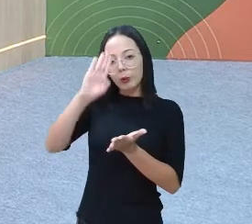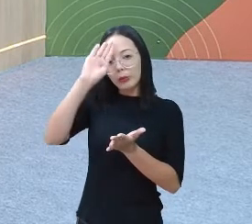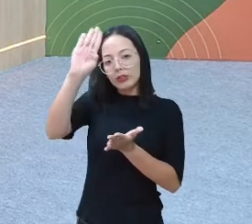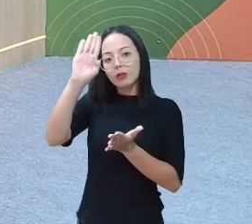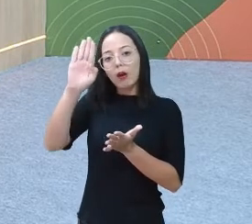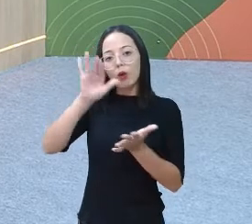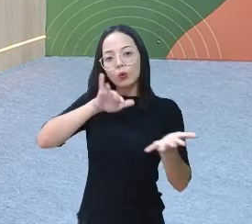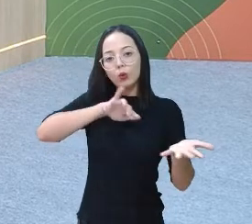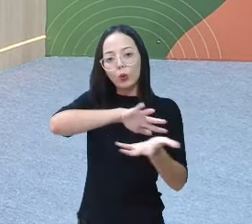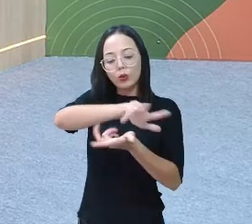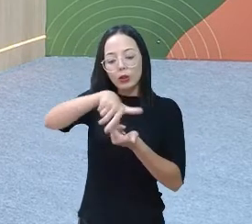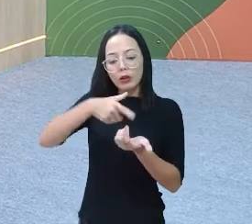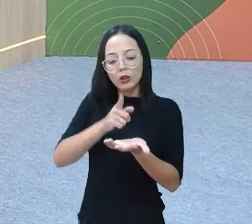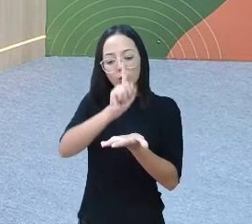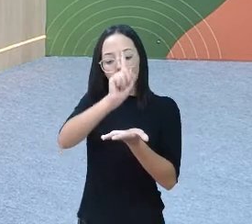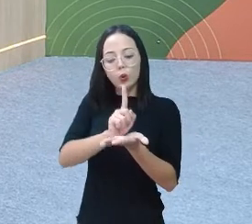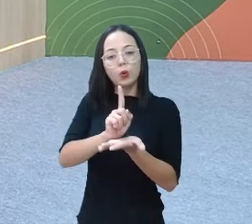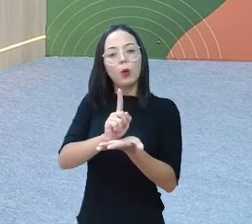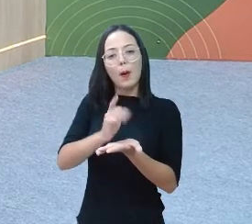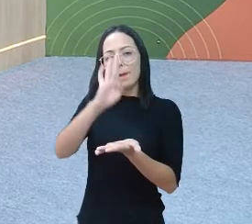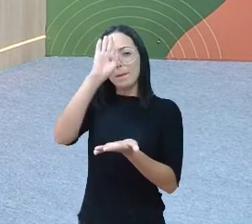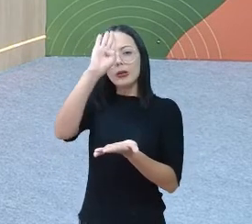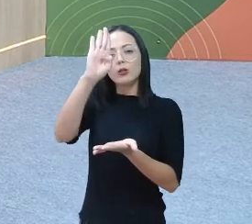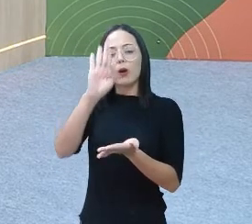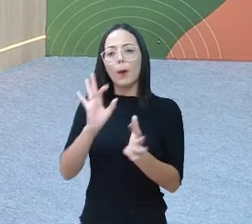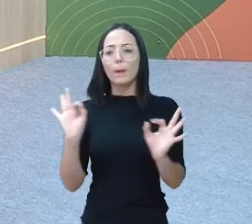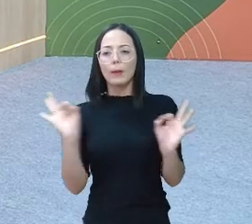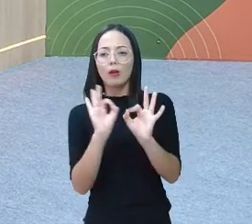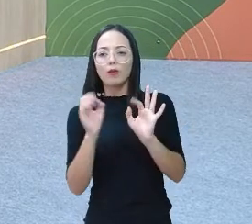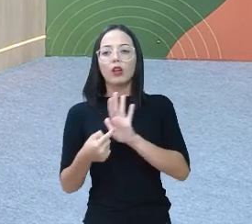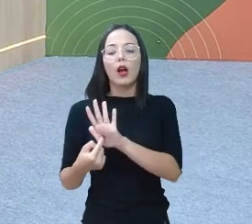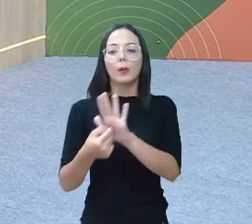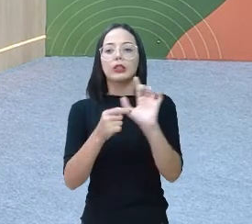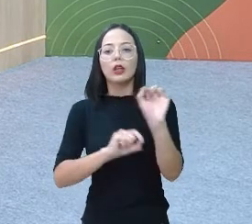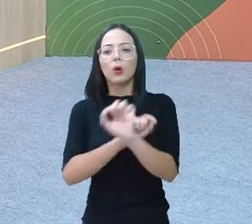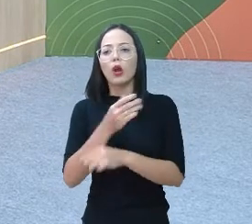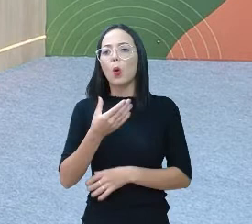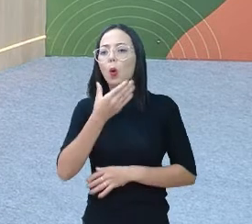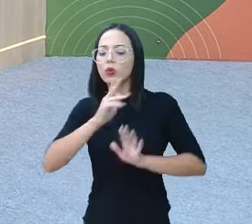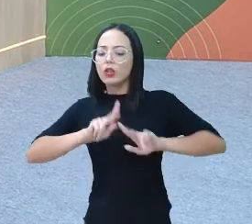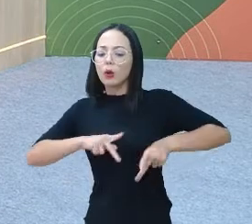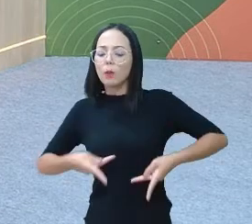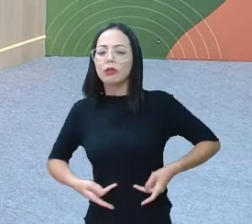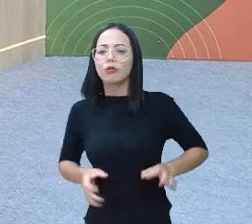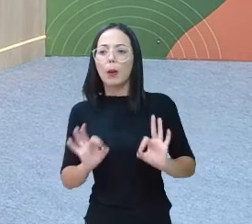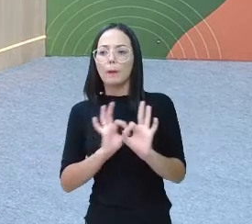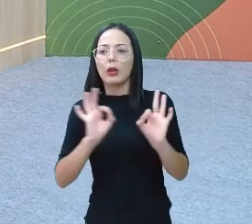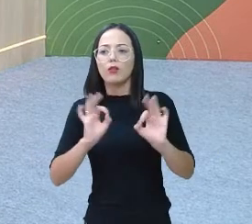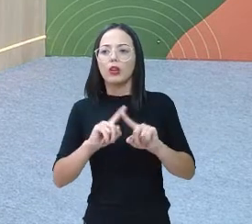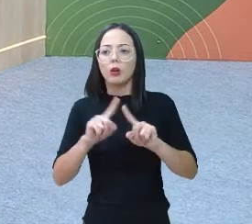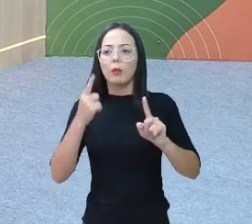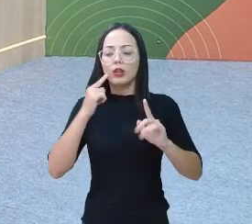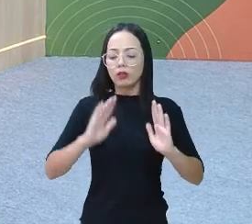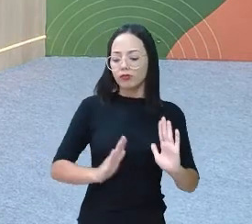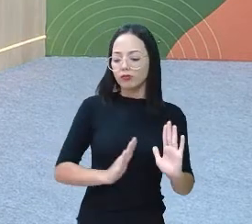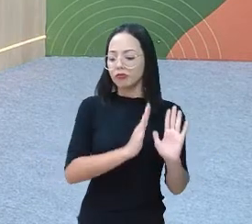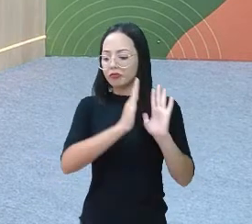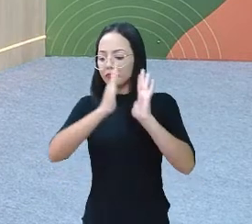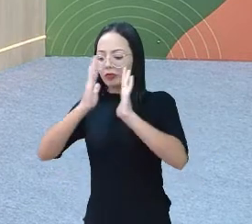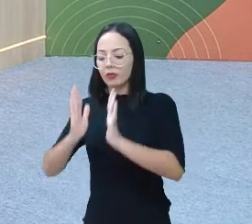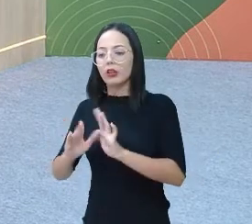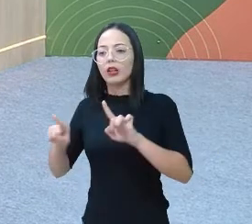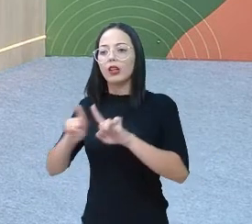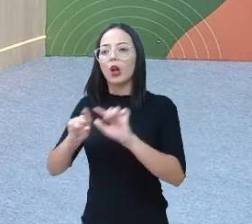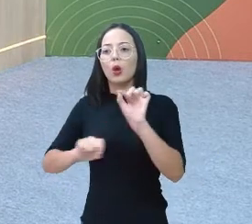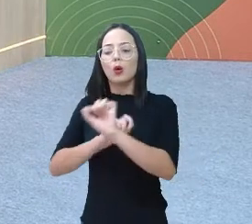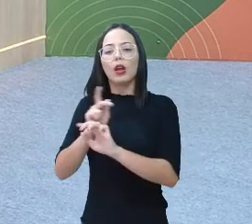ele buscava essa forma perfeita, representar o homem perfeito. Então, aqui, do lado do homem vitruviano, a gente tem